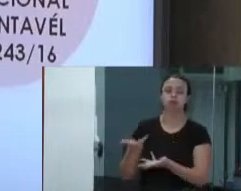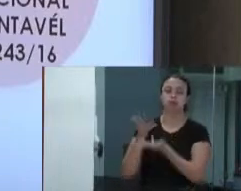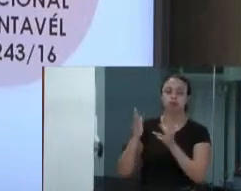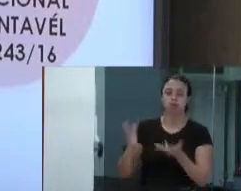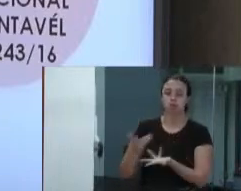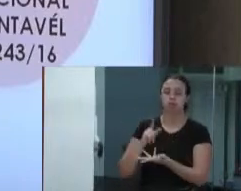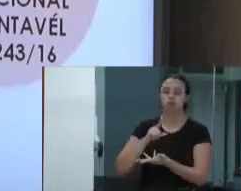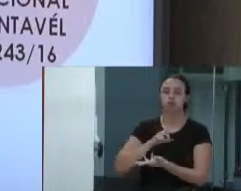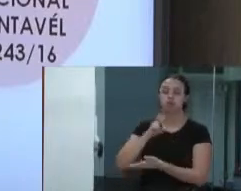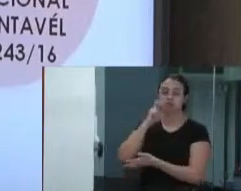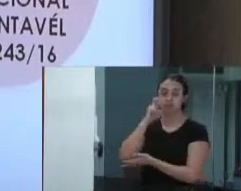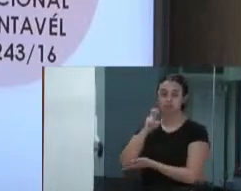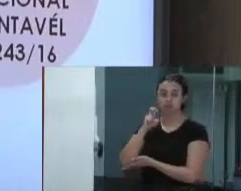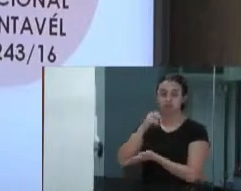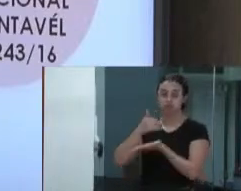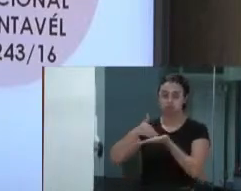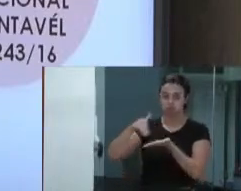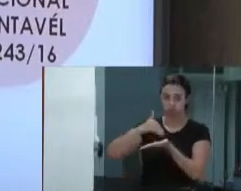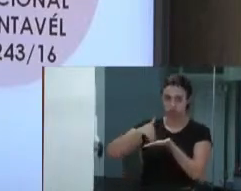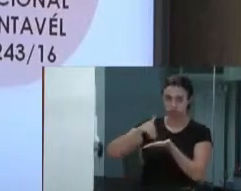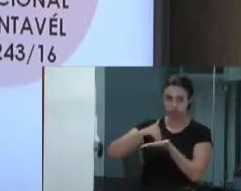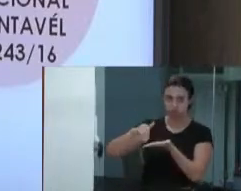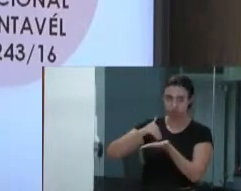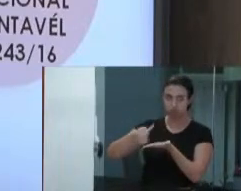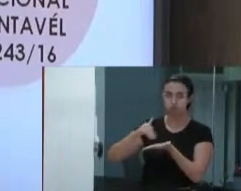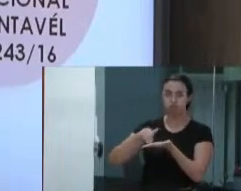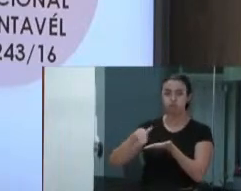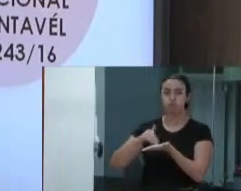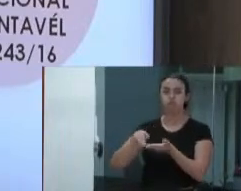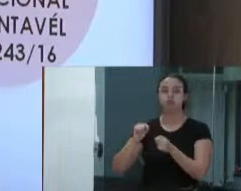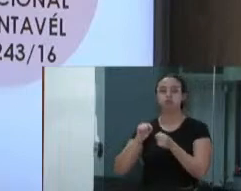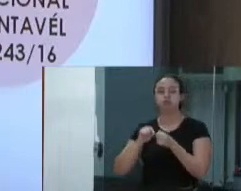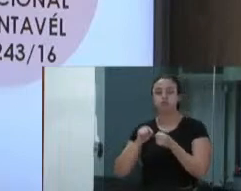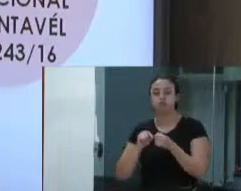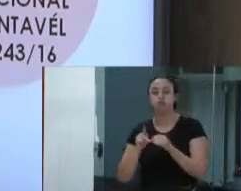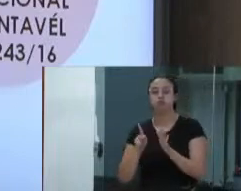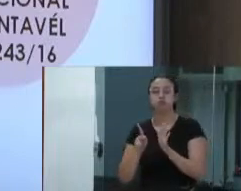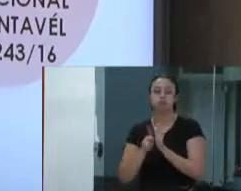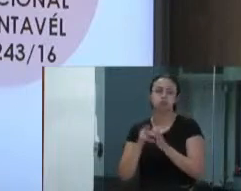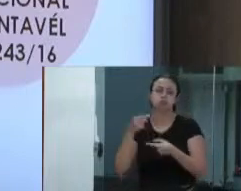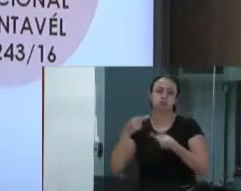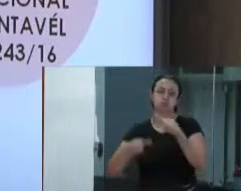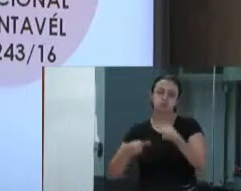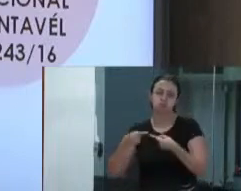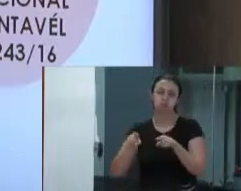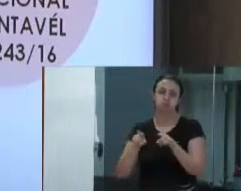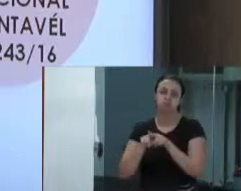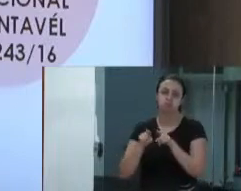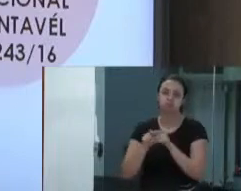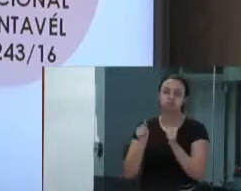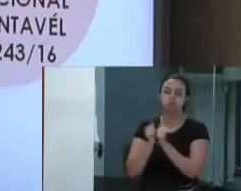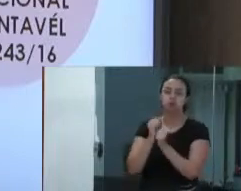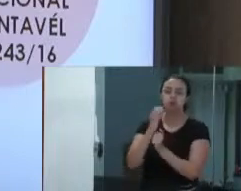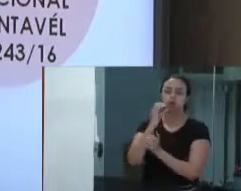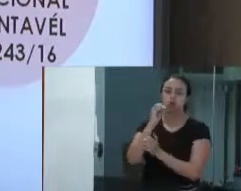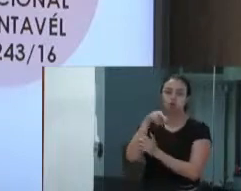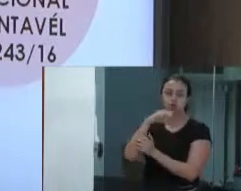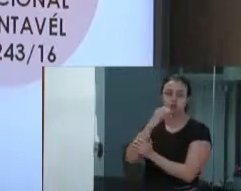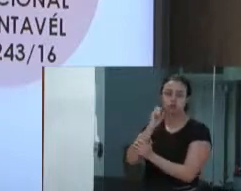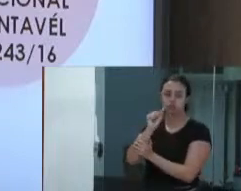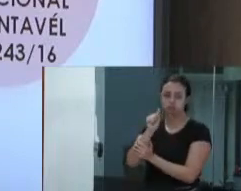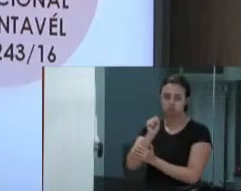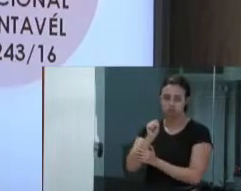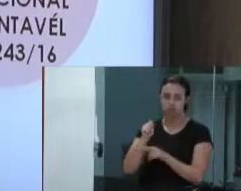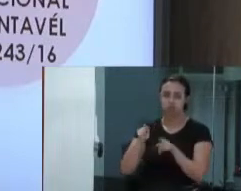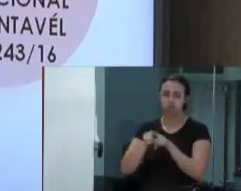que é composto por 5 secretários, né, que executam a política afim, as ações junto ao Conselhas, a Política